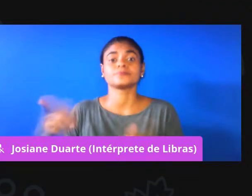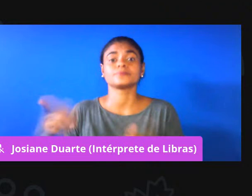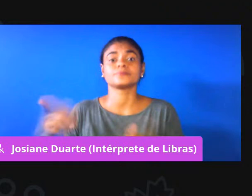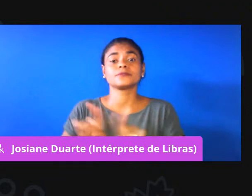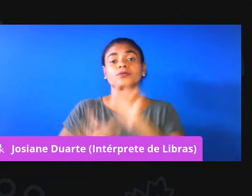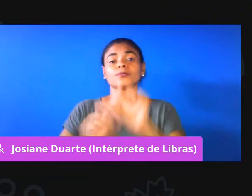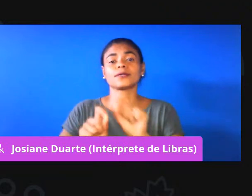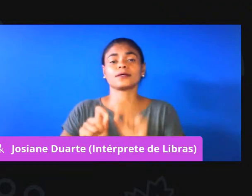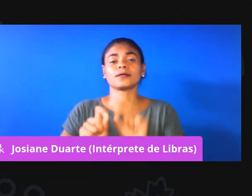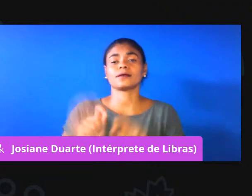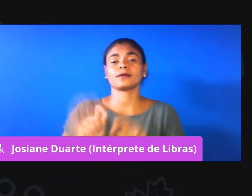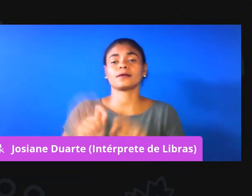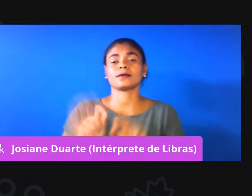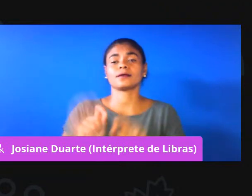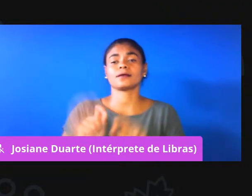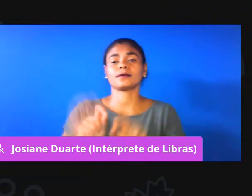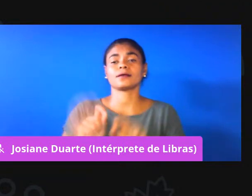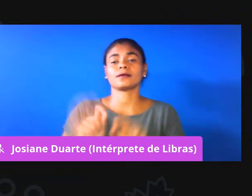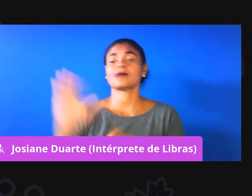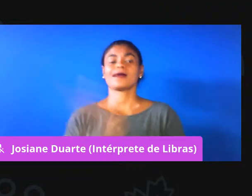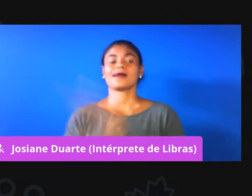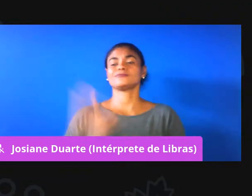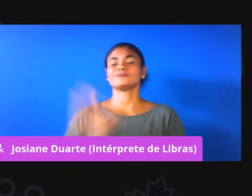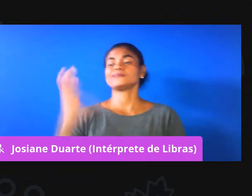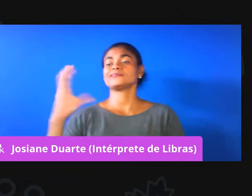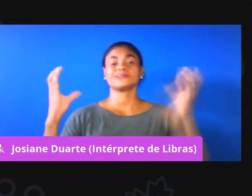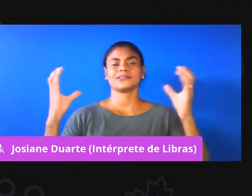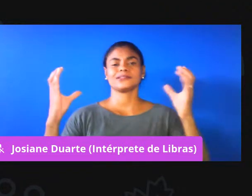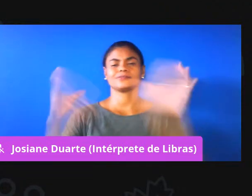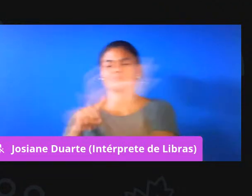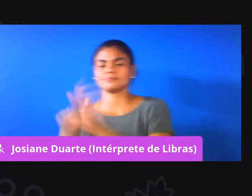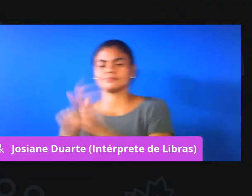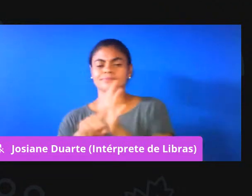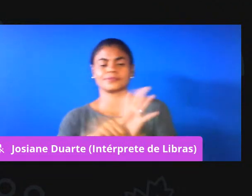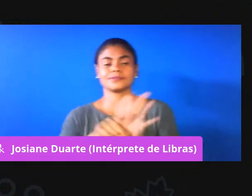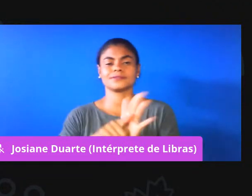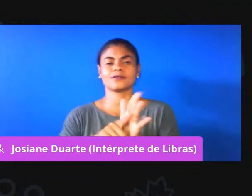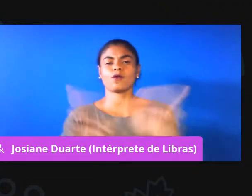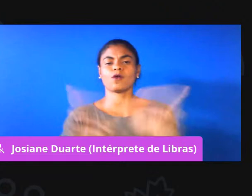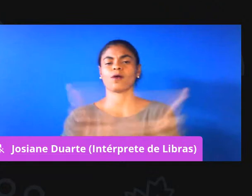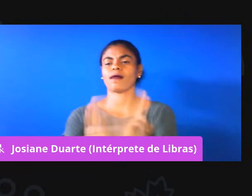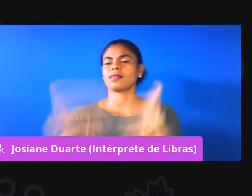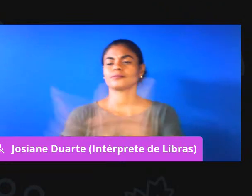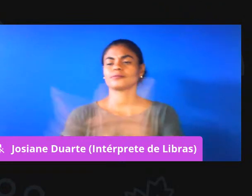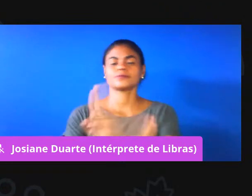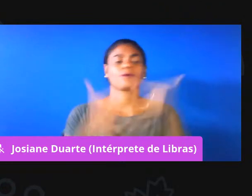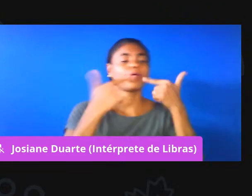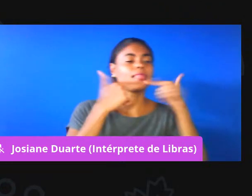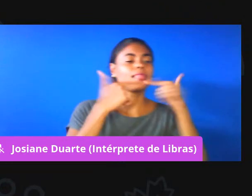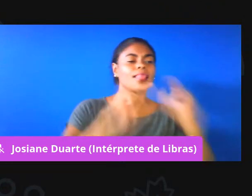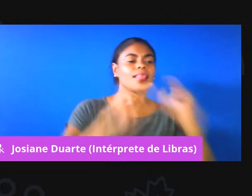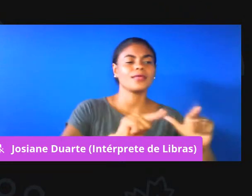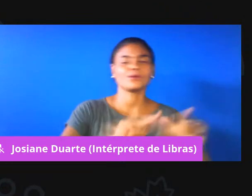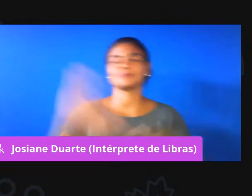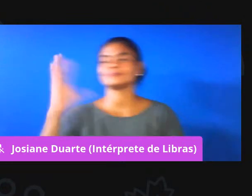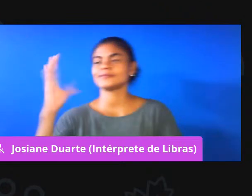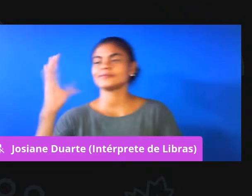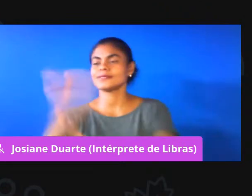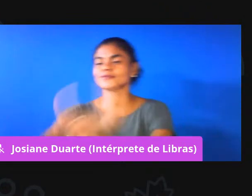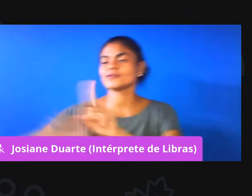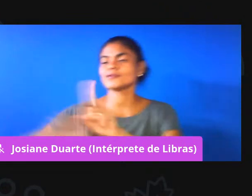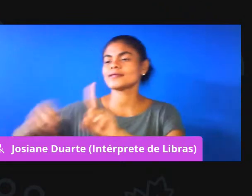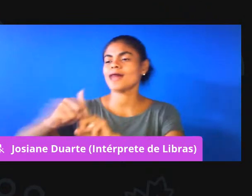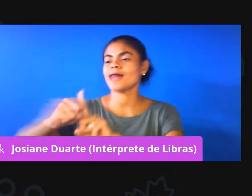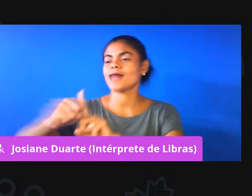língua, a região e a sociedade, suas inter-relações e o papel que cada um exerce sobre a outra, determinando